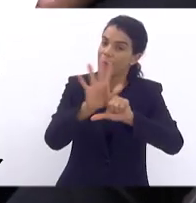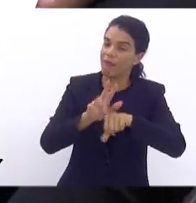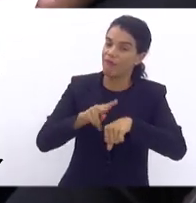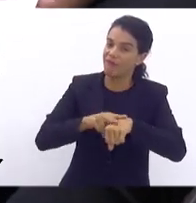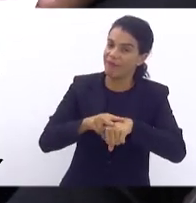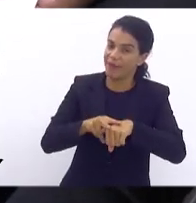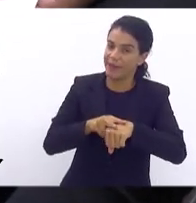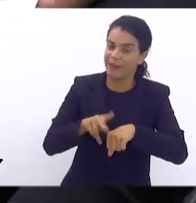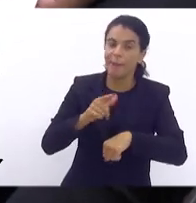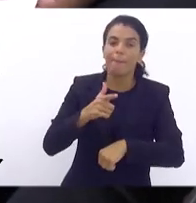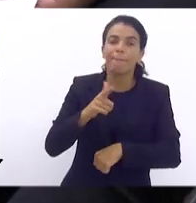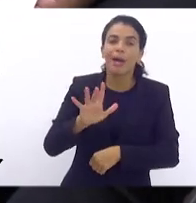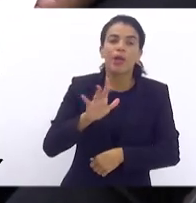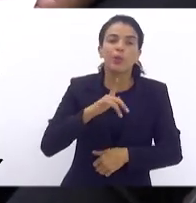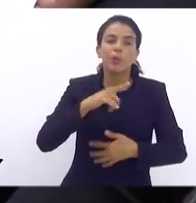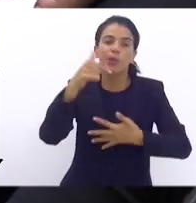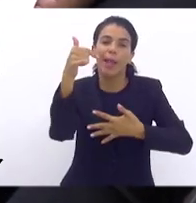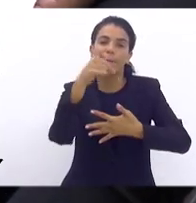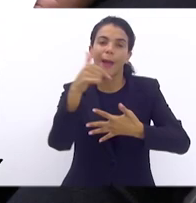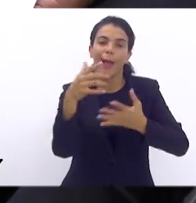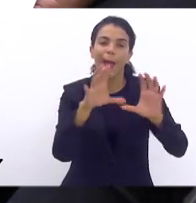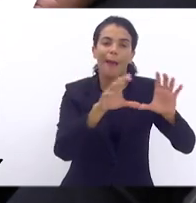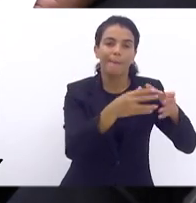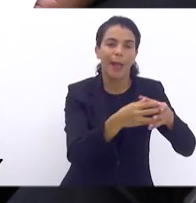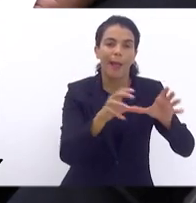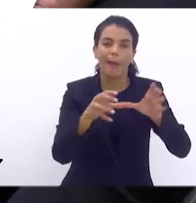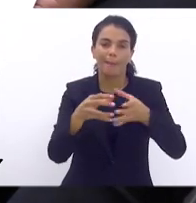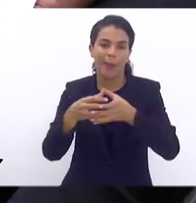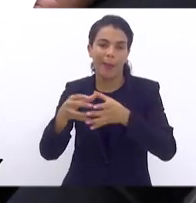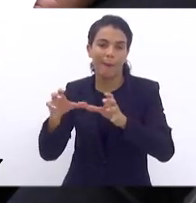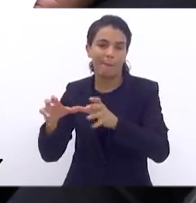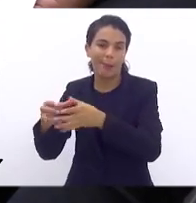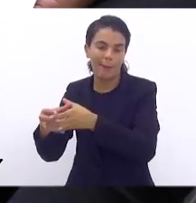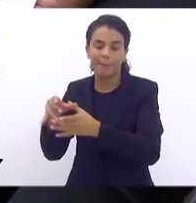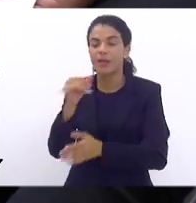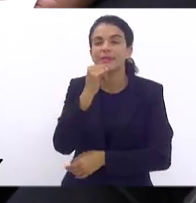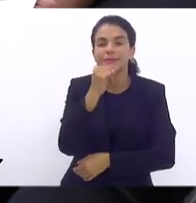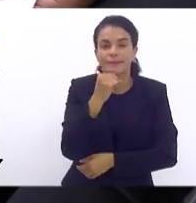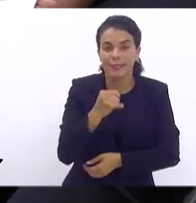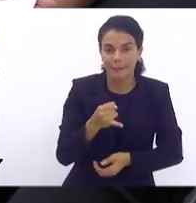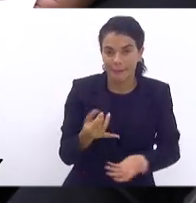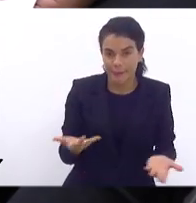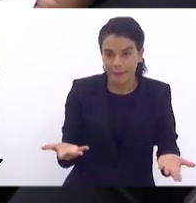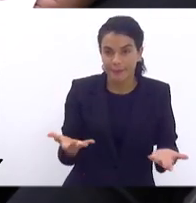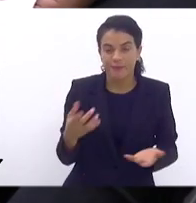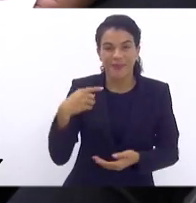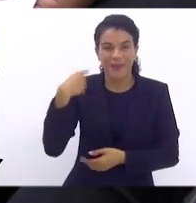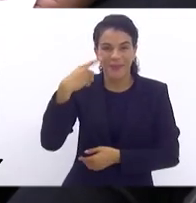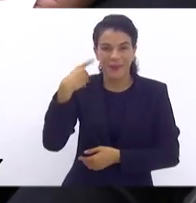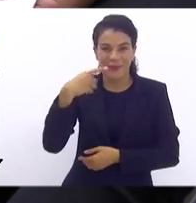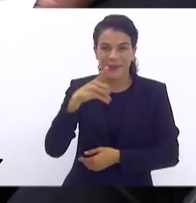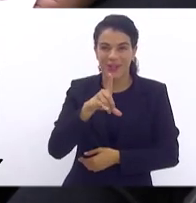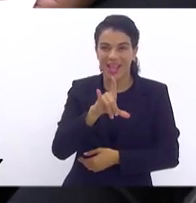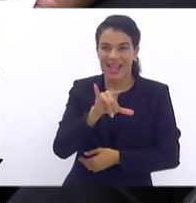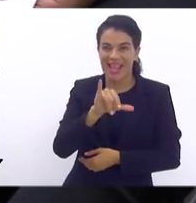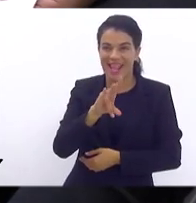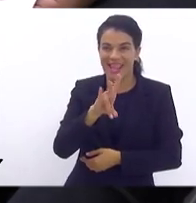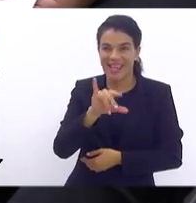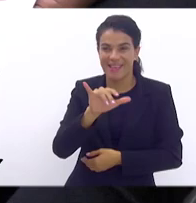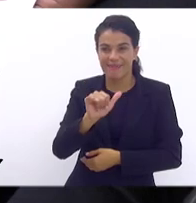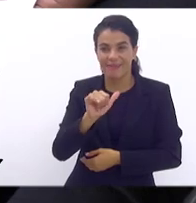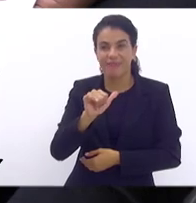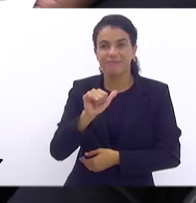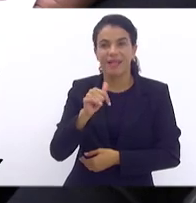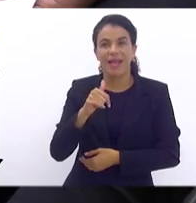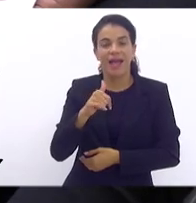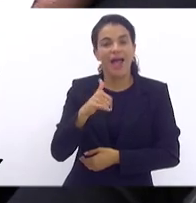diferencia o fato típico que foi atendido a doutora Lívia nem sabe disso mas a gente tem